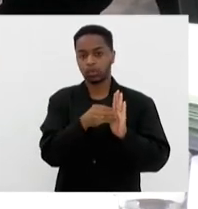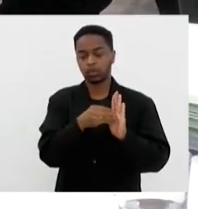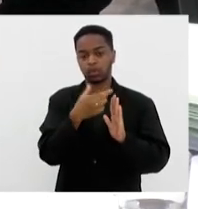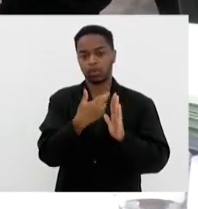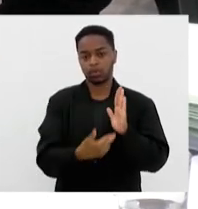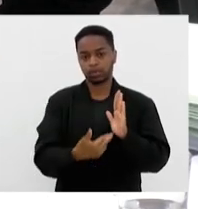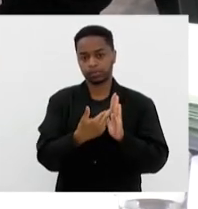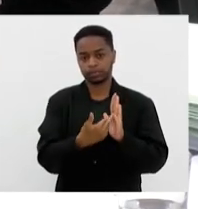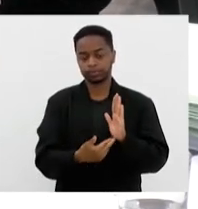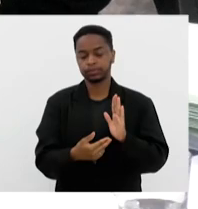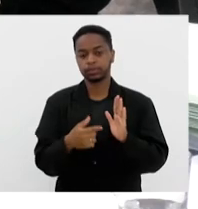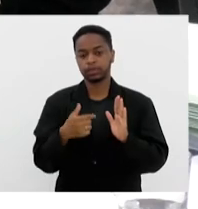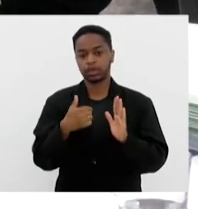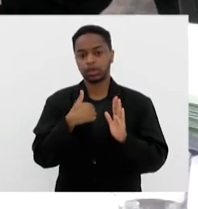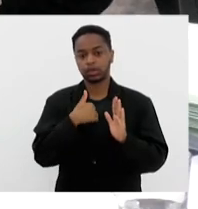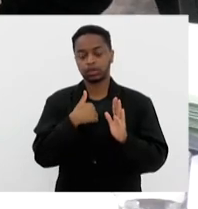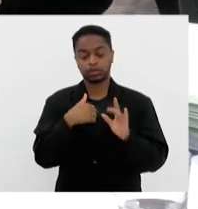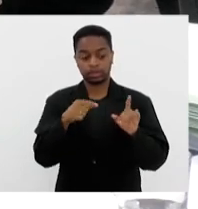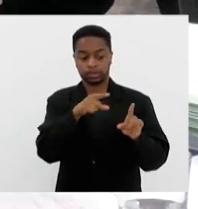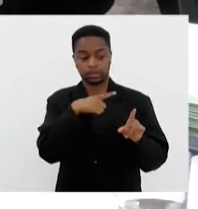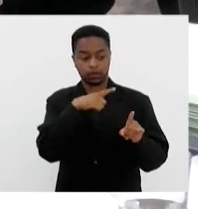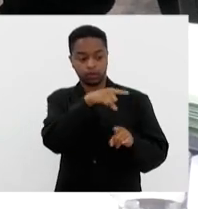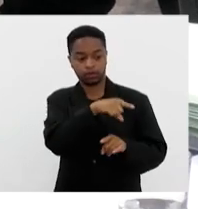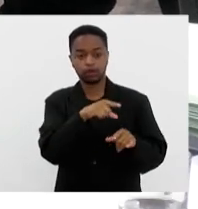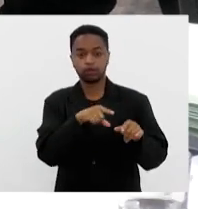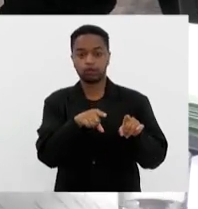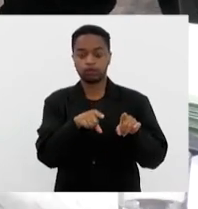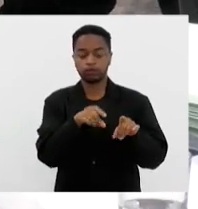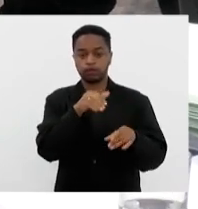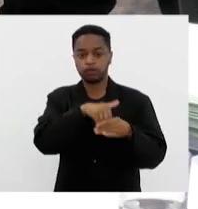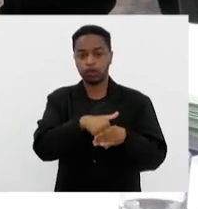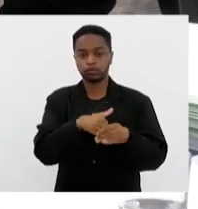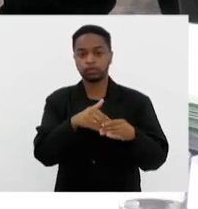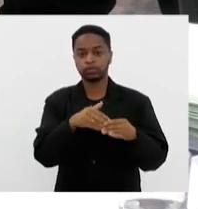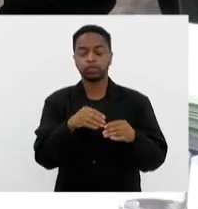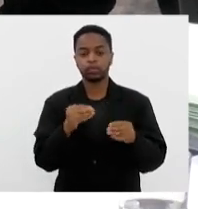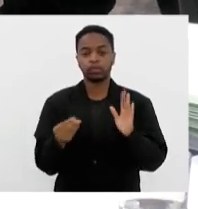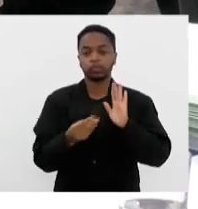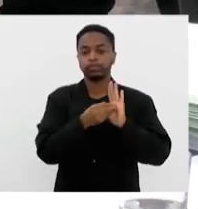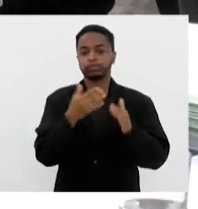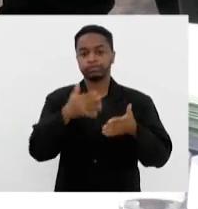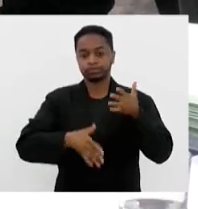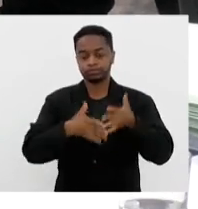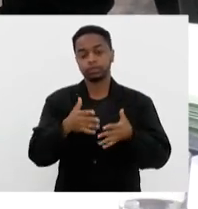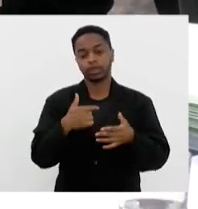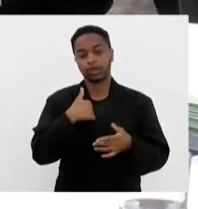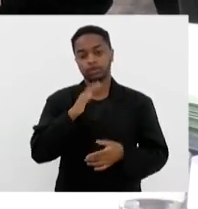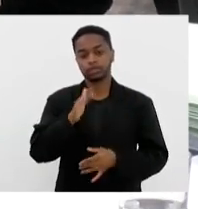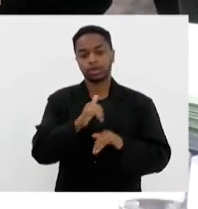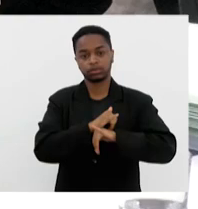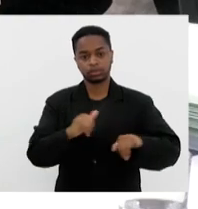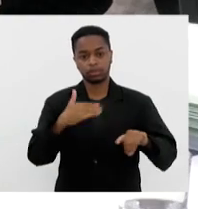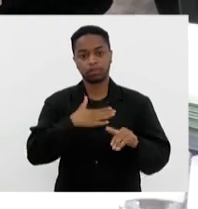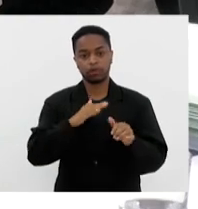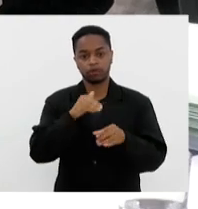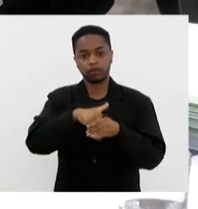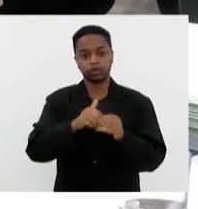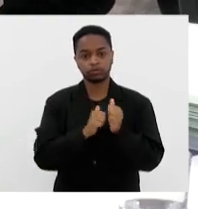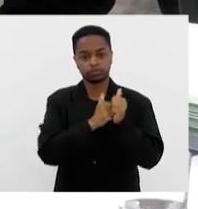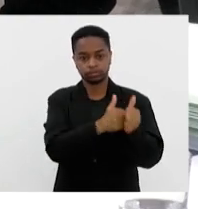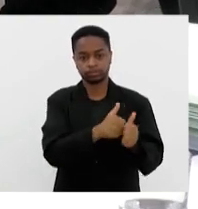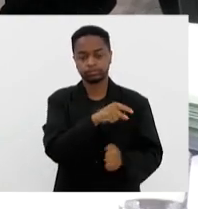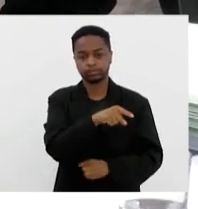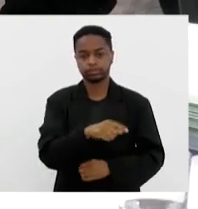relator e o voto em divergência do deputado Luiz Paulo pela prejudicabilidade, do qual eu me filio e já anuncio meu voto. Voto com a